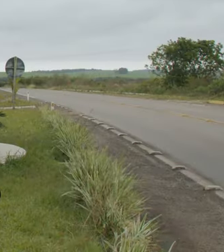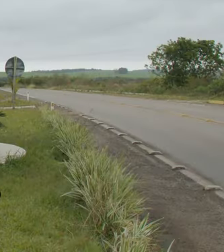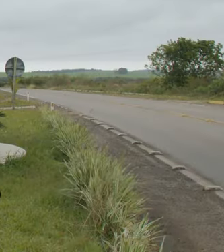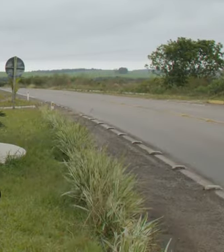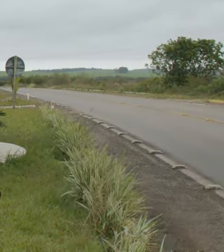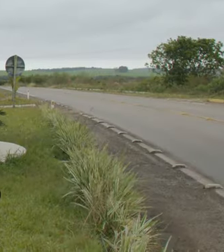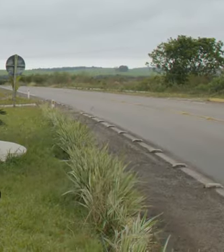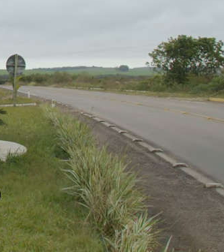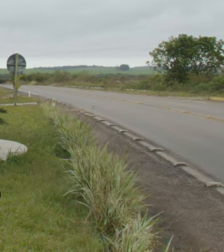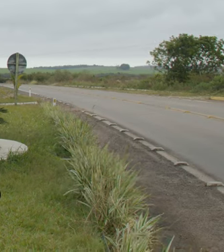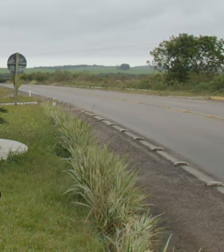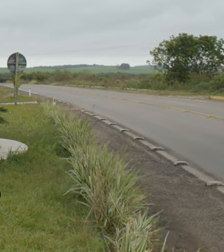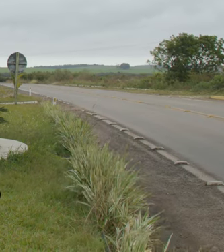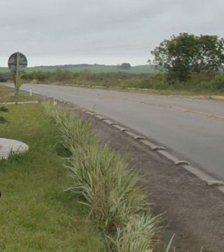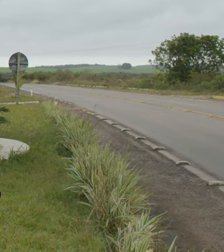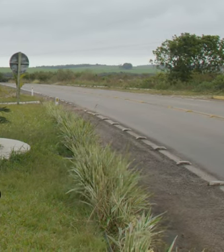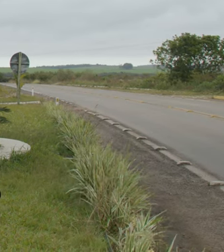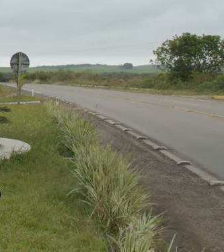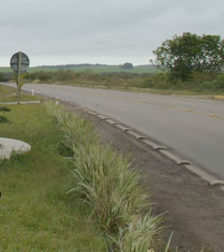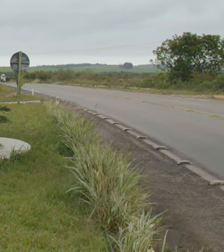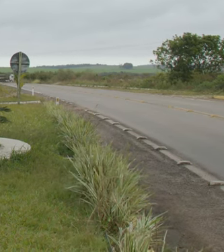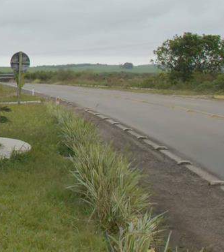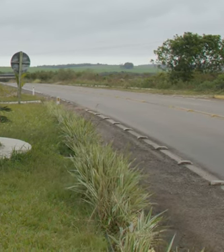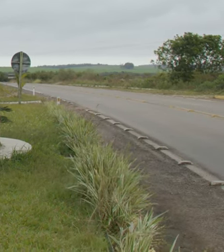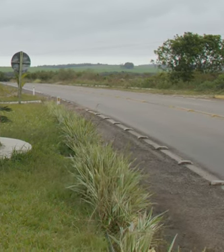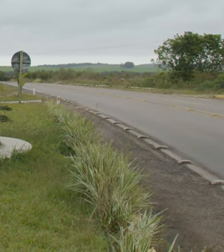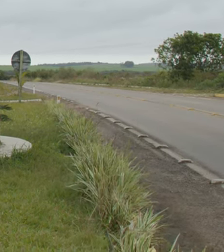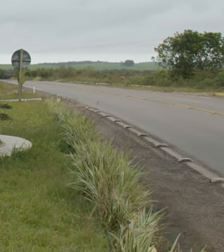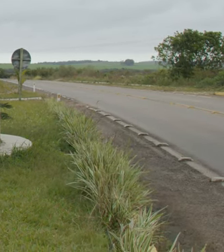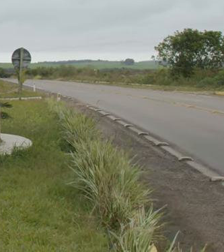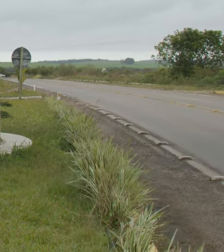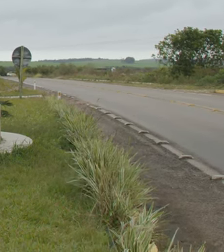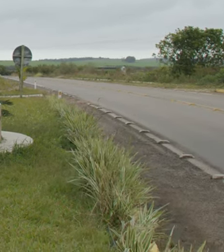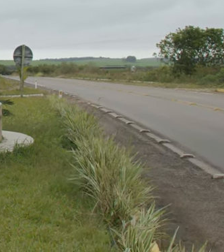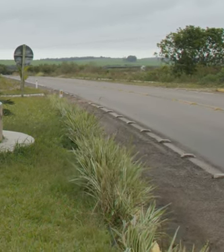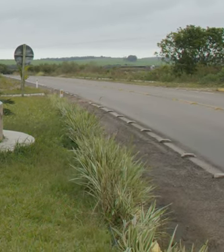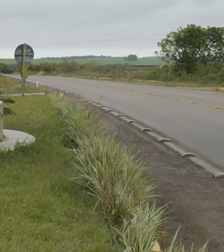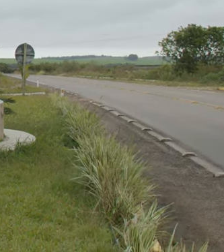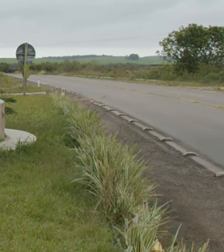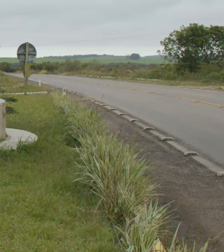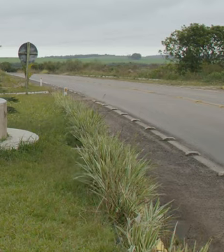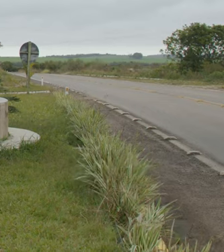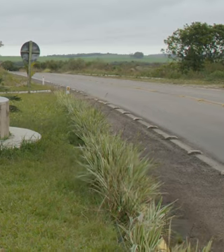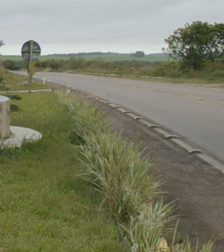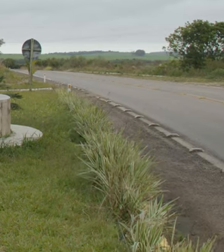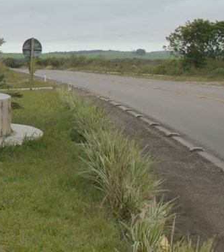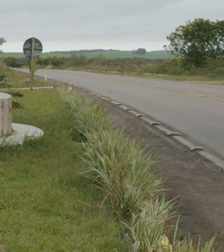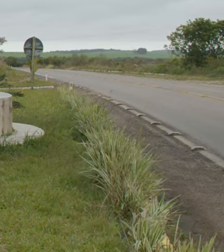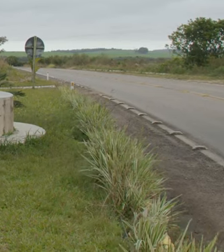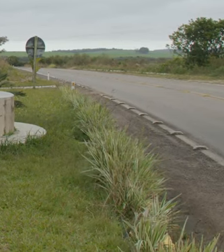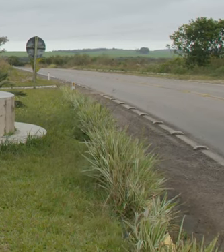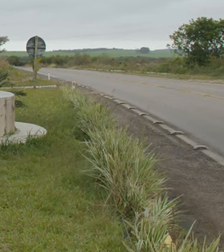Pórtico de entrada mata faz parte do chamado Caminho das origens e não é à toa esse nome aqui é possível fazer uma viagem de